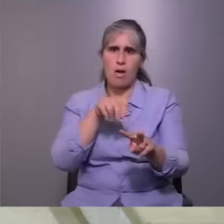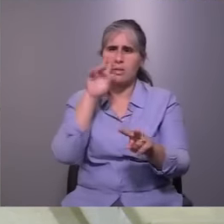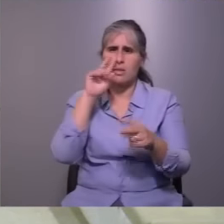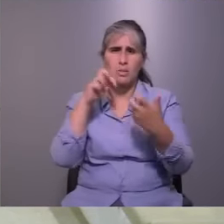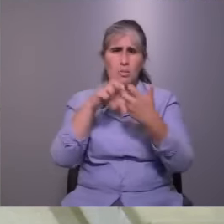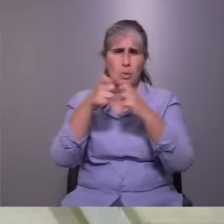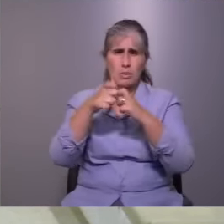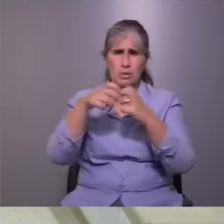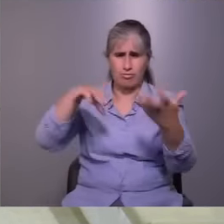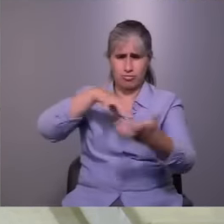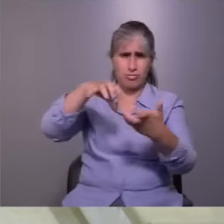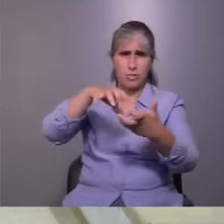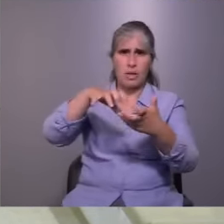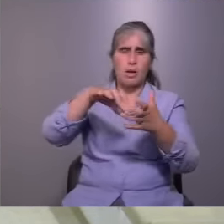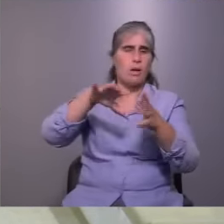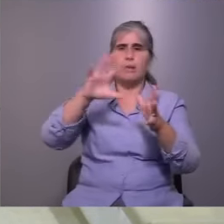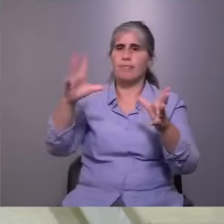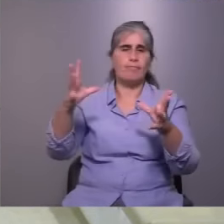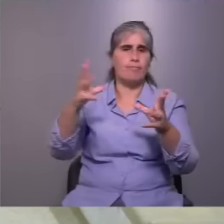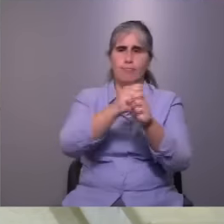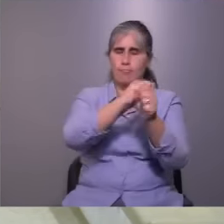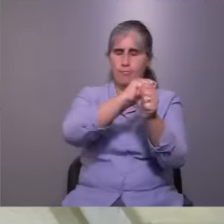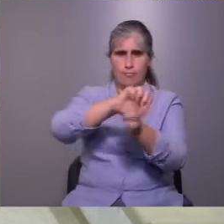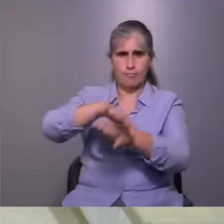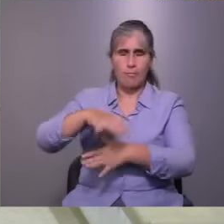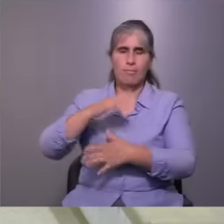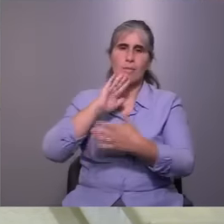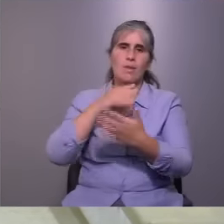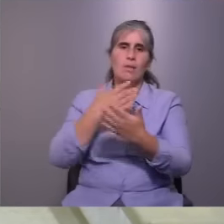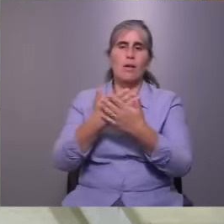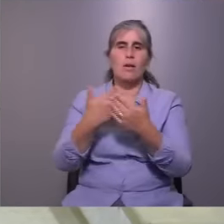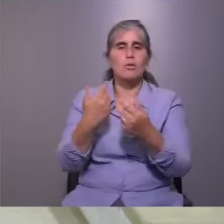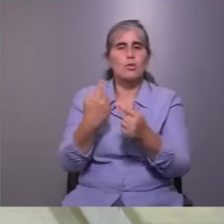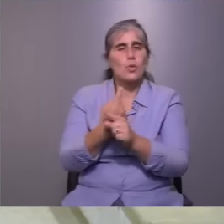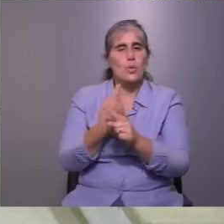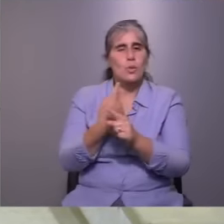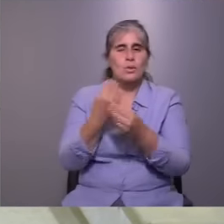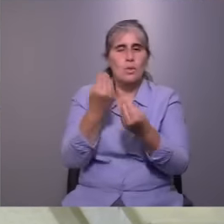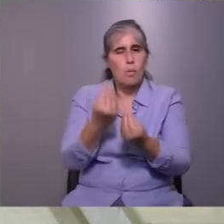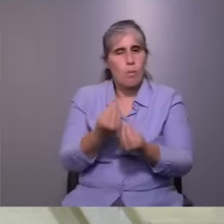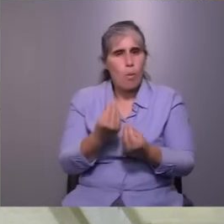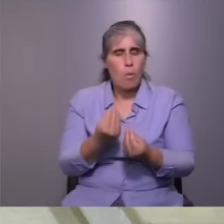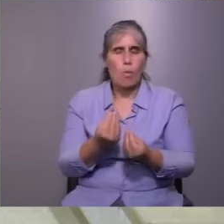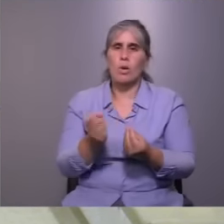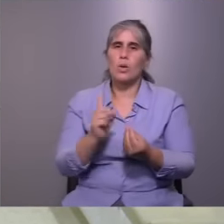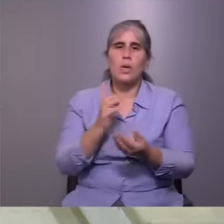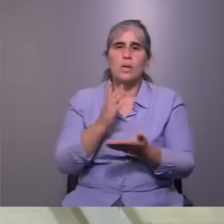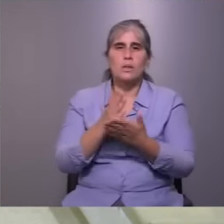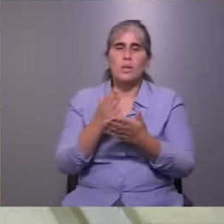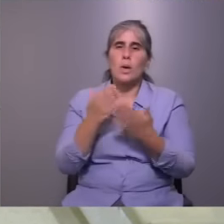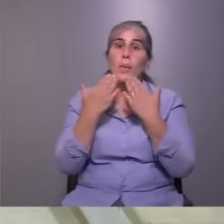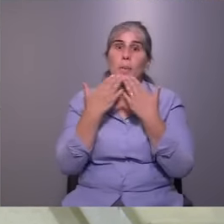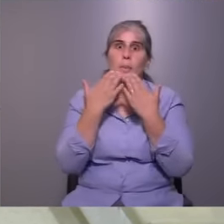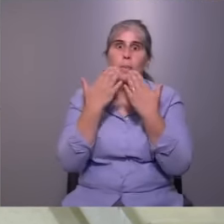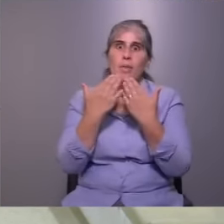vista, que afugente toda a desgraça, que nos traga todos os